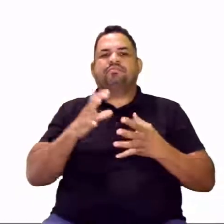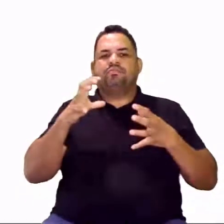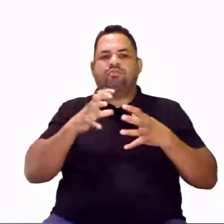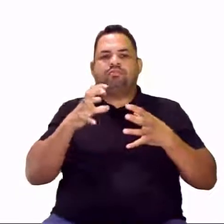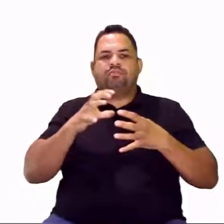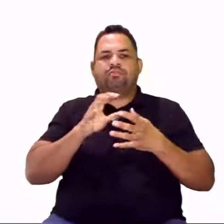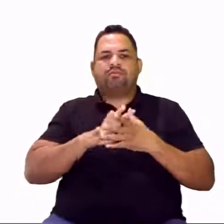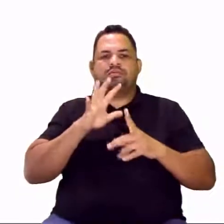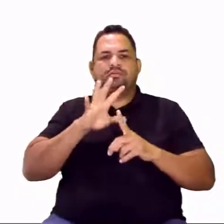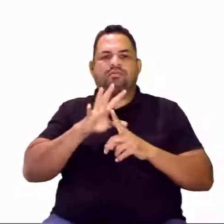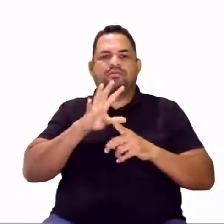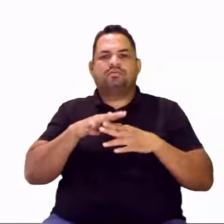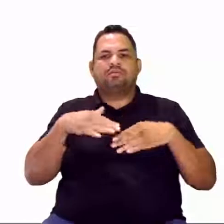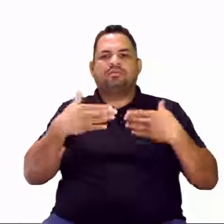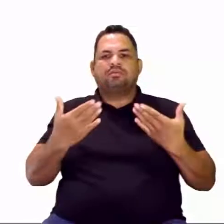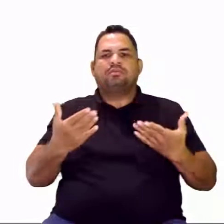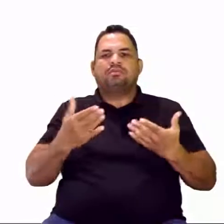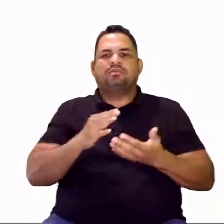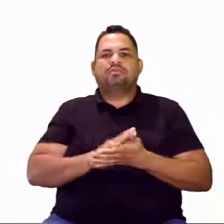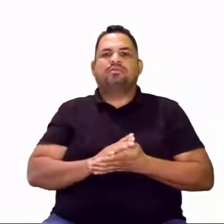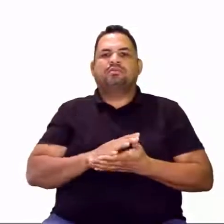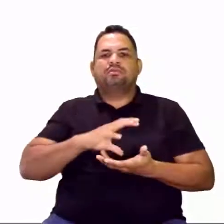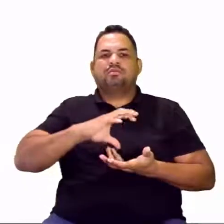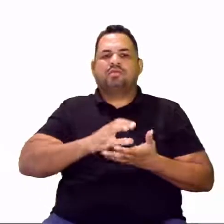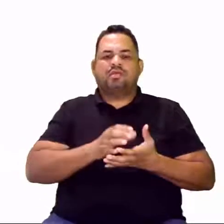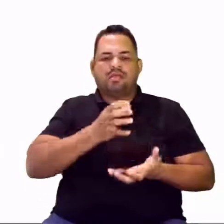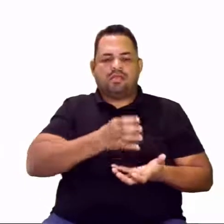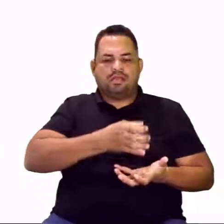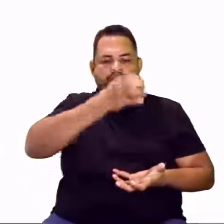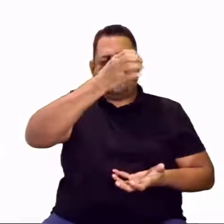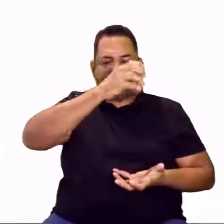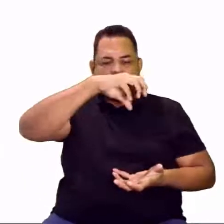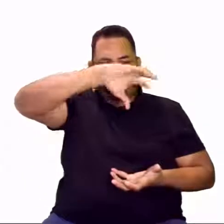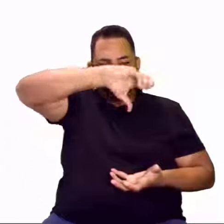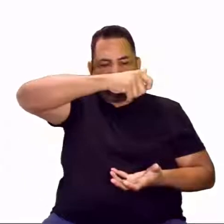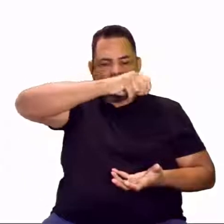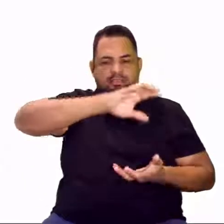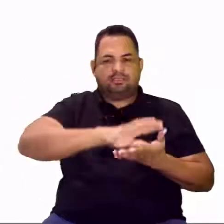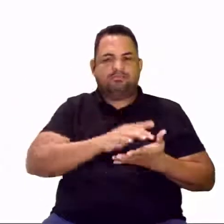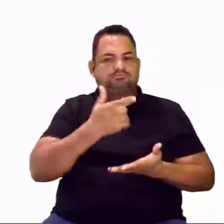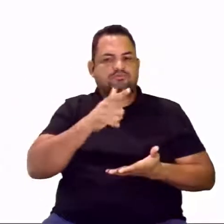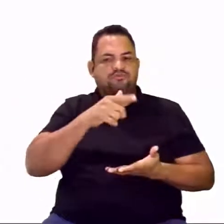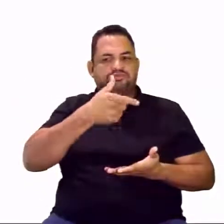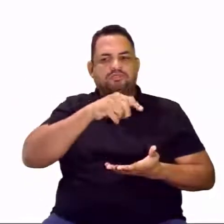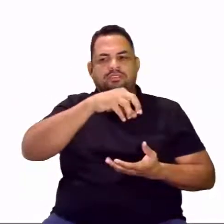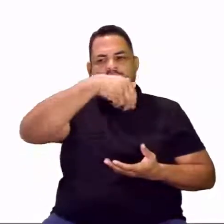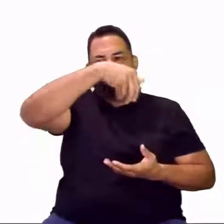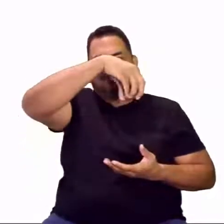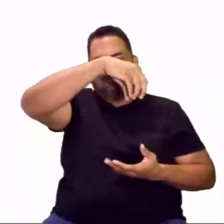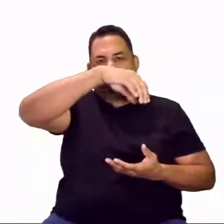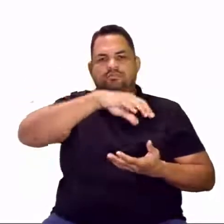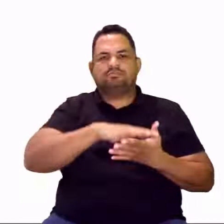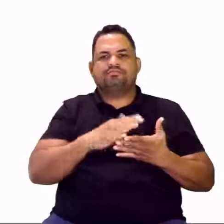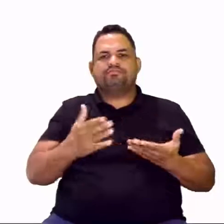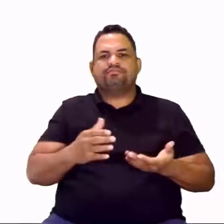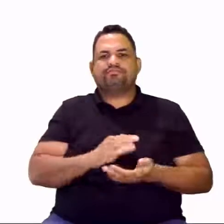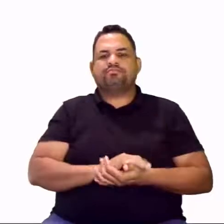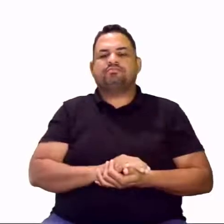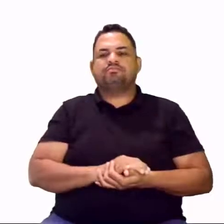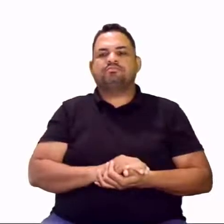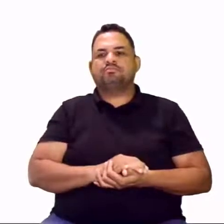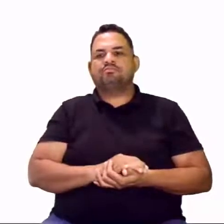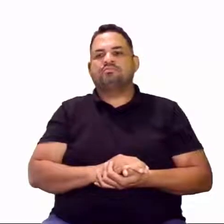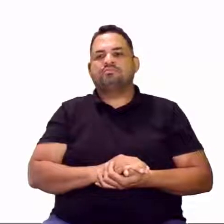água, nas situações com a garrafa tampada e destampada, respectivamente, o que acontece? Impede a saída